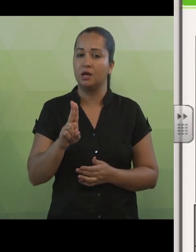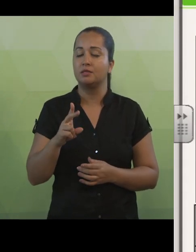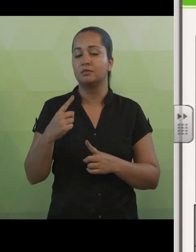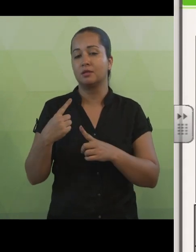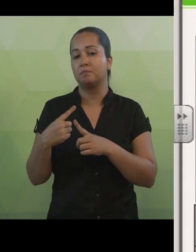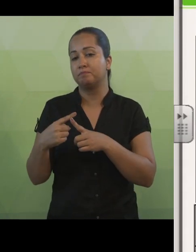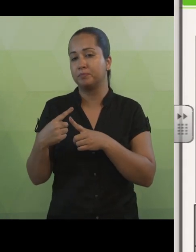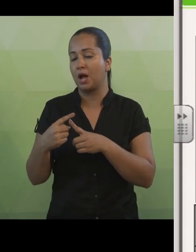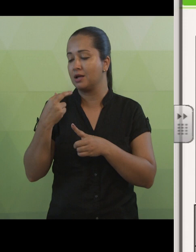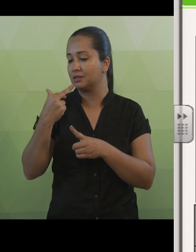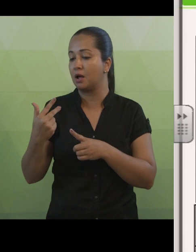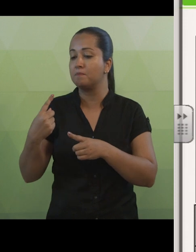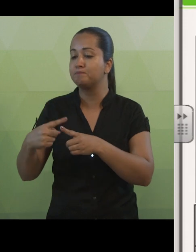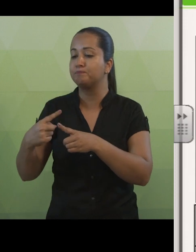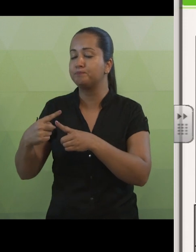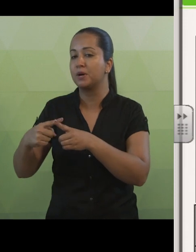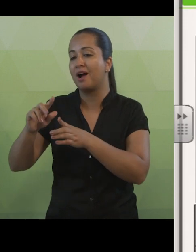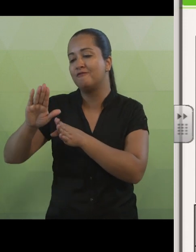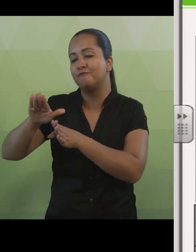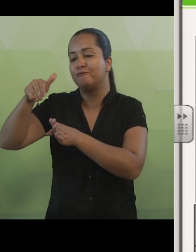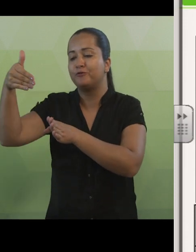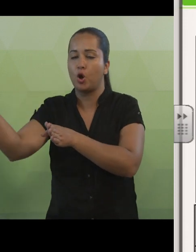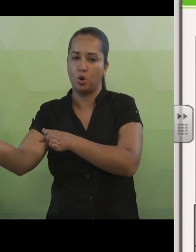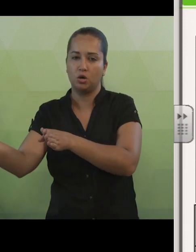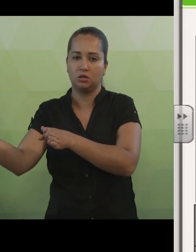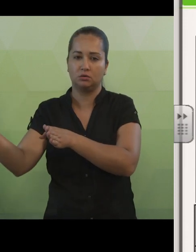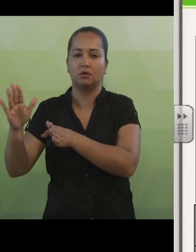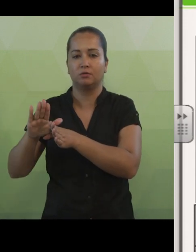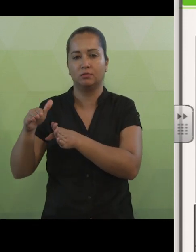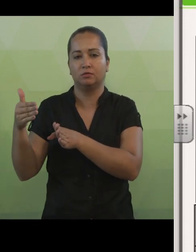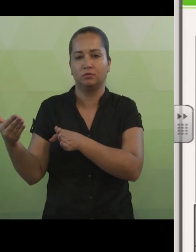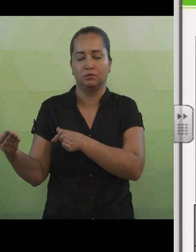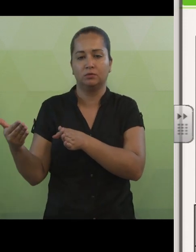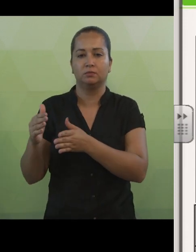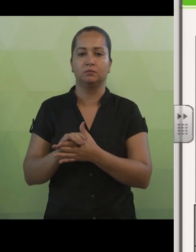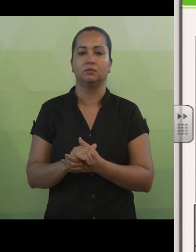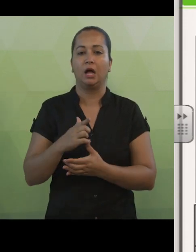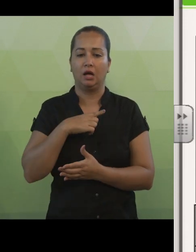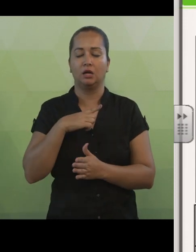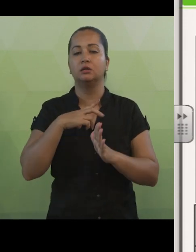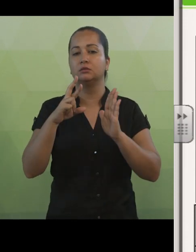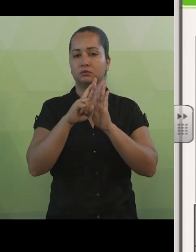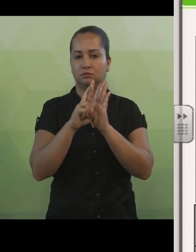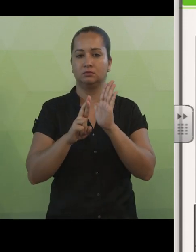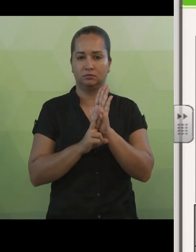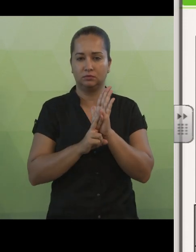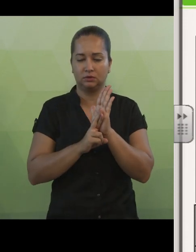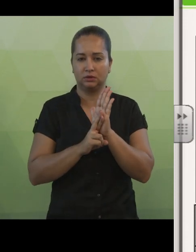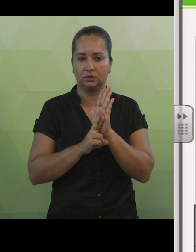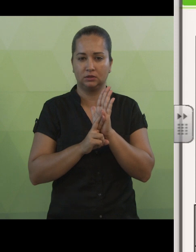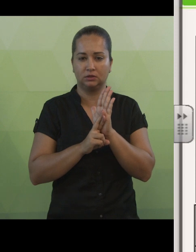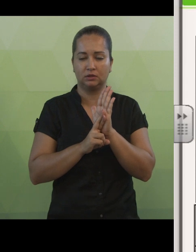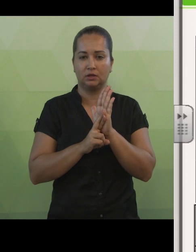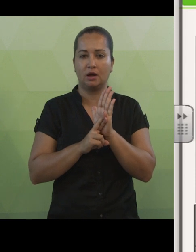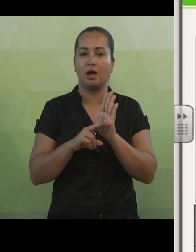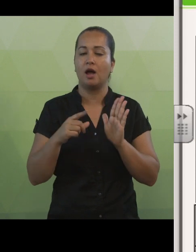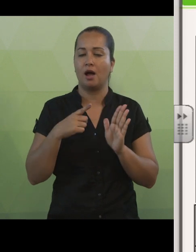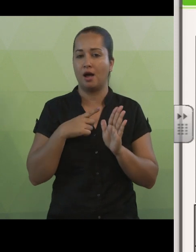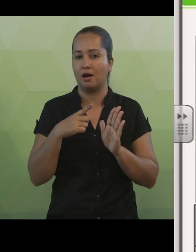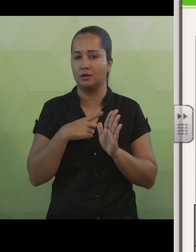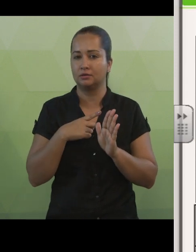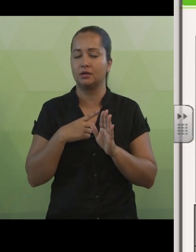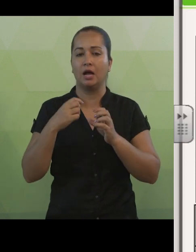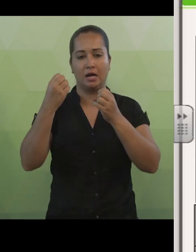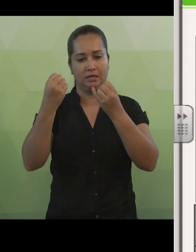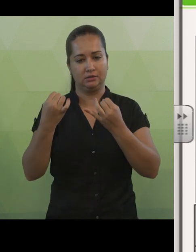estrangeira e a foreign key, né, a restrição foreign key, ela é utilizada para implementar o conceito